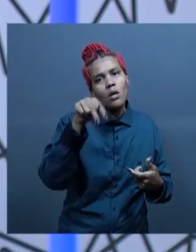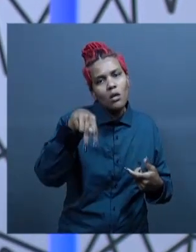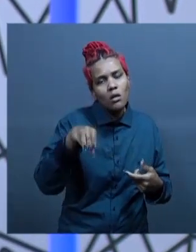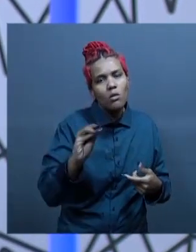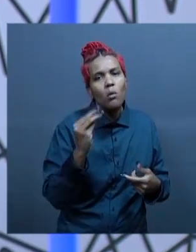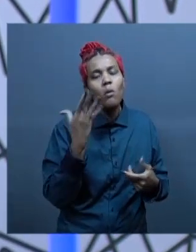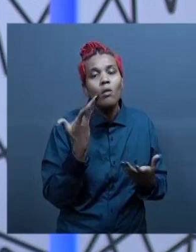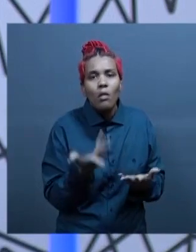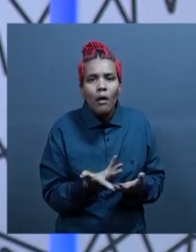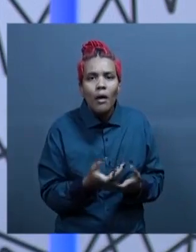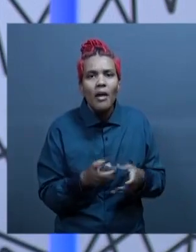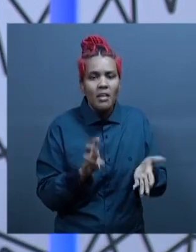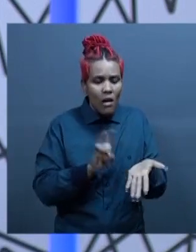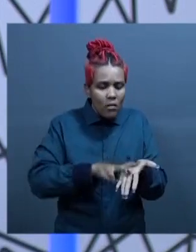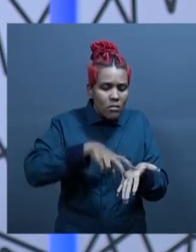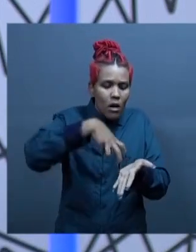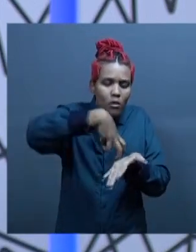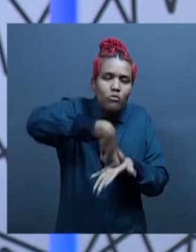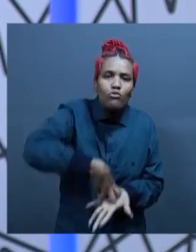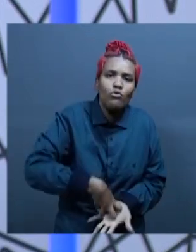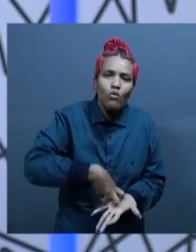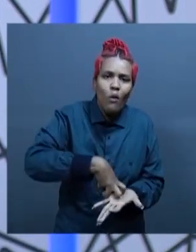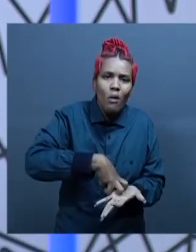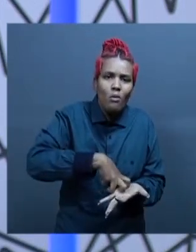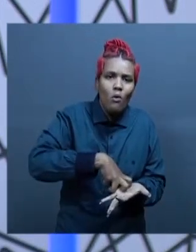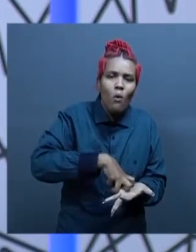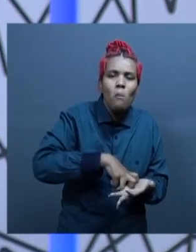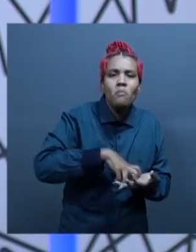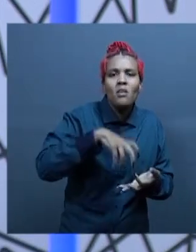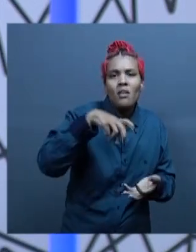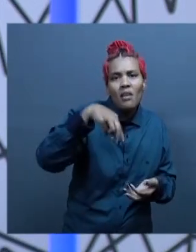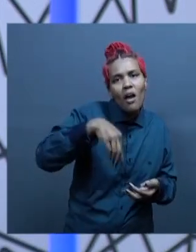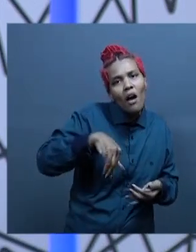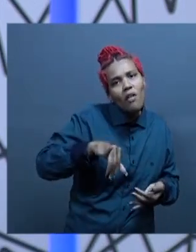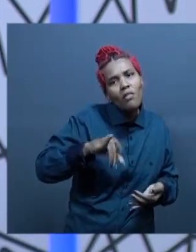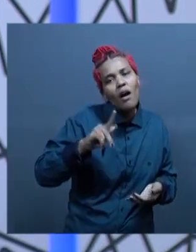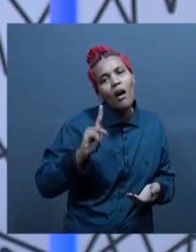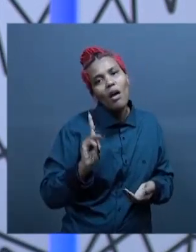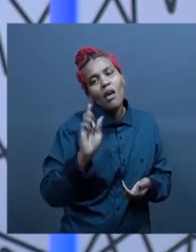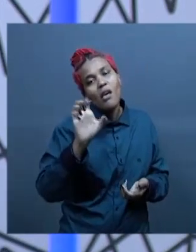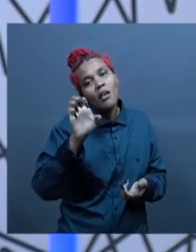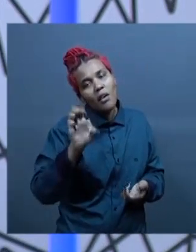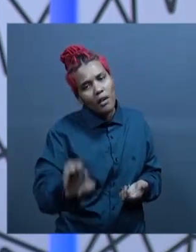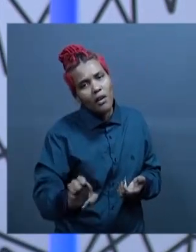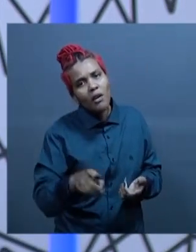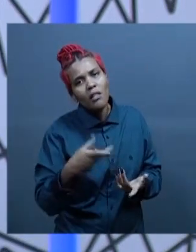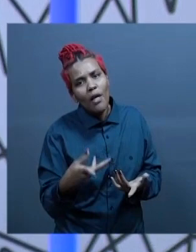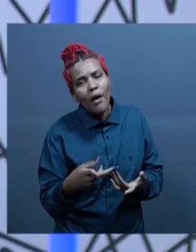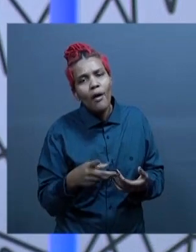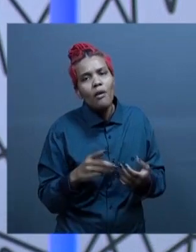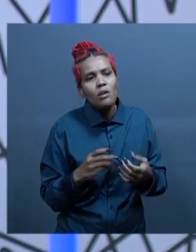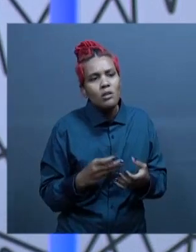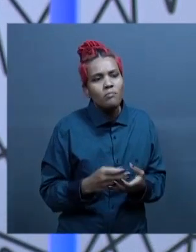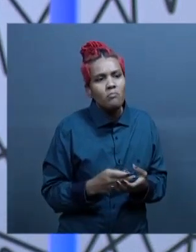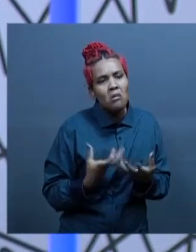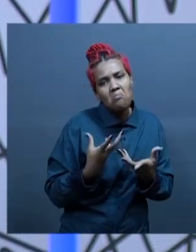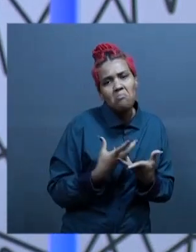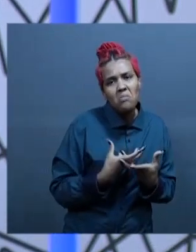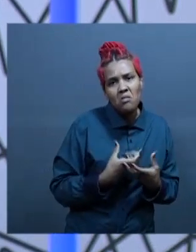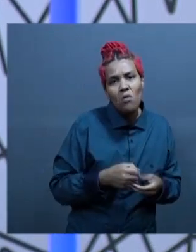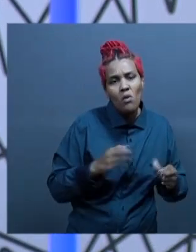no dia do jogo e anac com pressa causa caiu absurdo e dali a pouco ela estava em ascensão